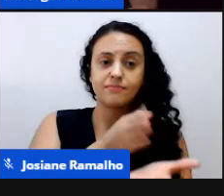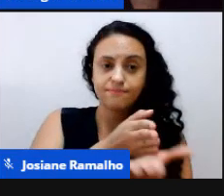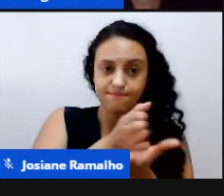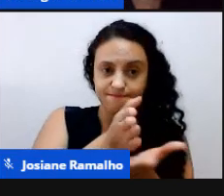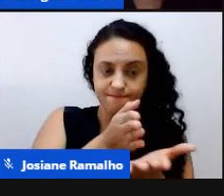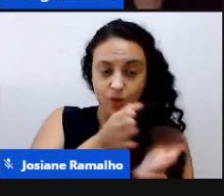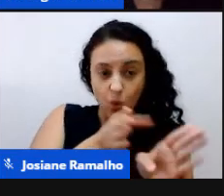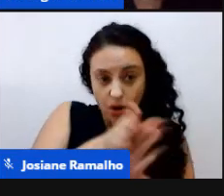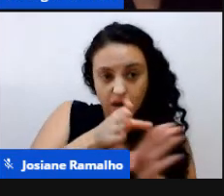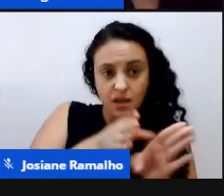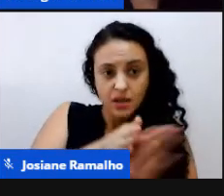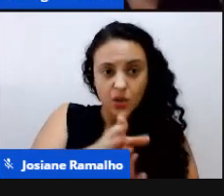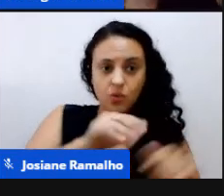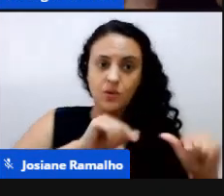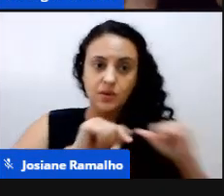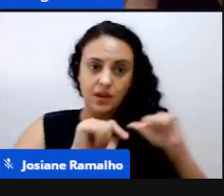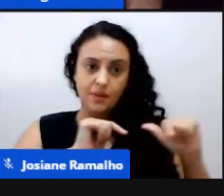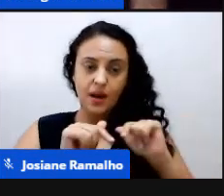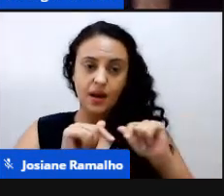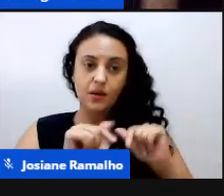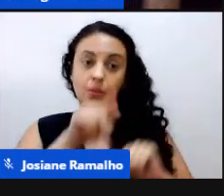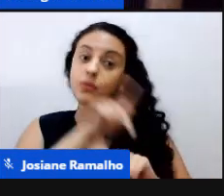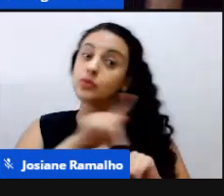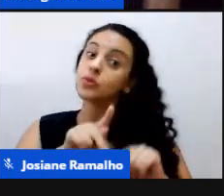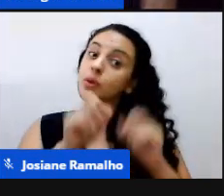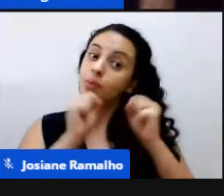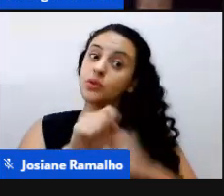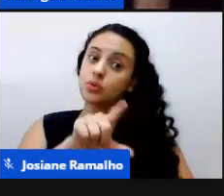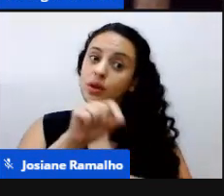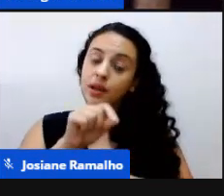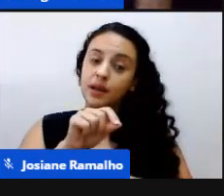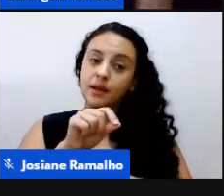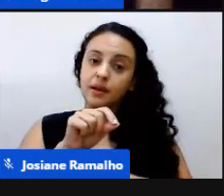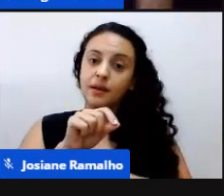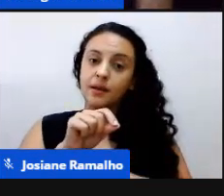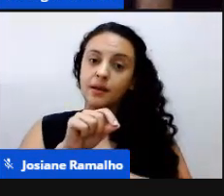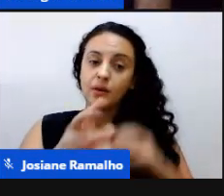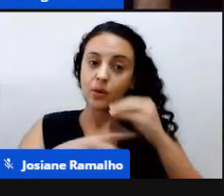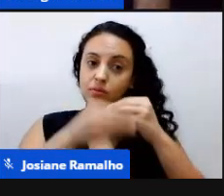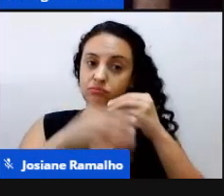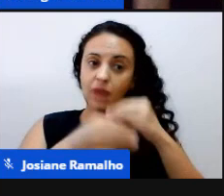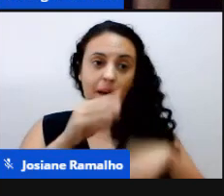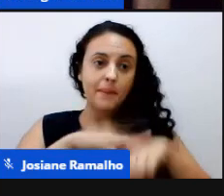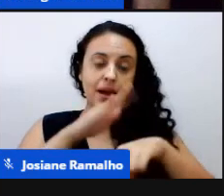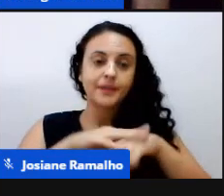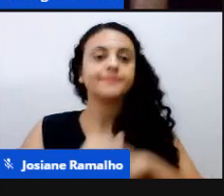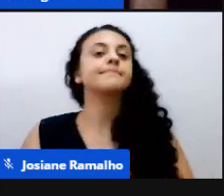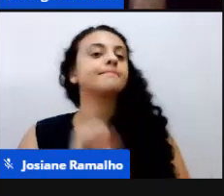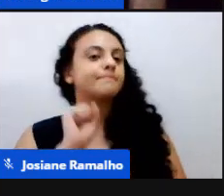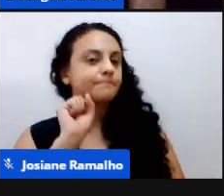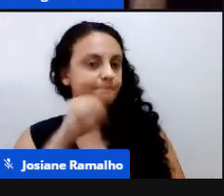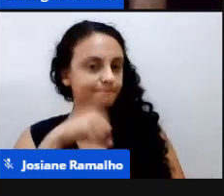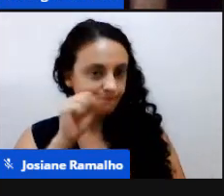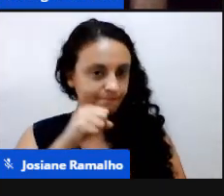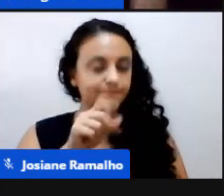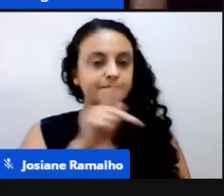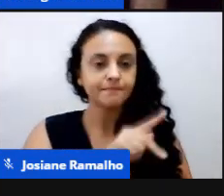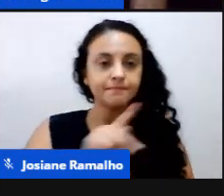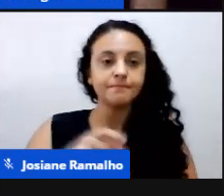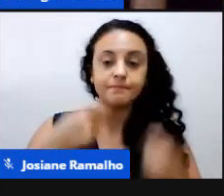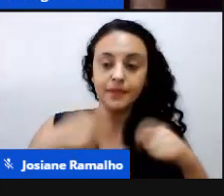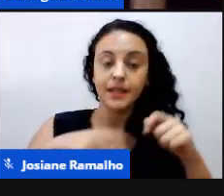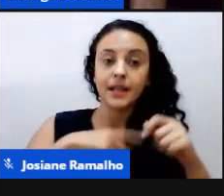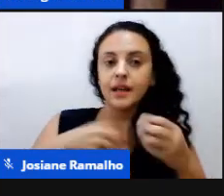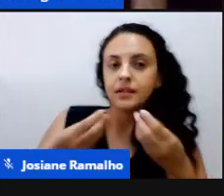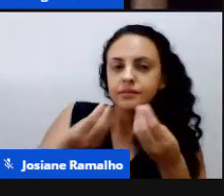menos atividade, não é, Felipe? Exatamente. O professor ele tem que ter essa sensibilidade, ele tem que ter esse feeling para